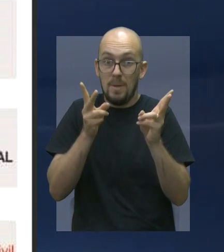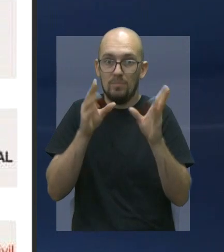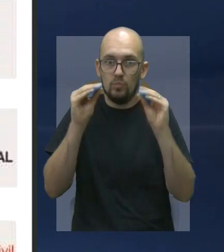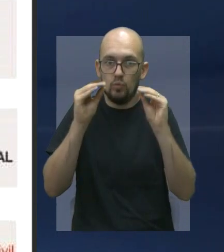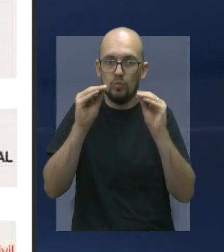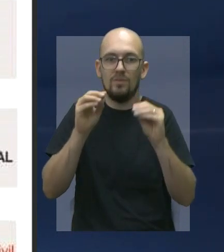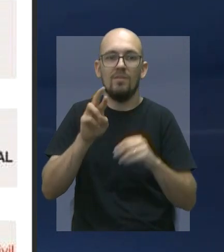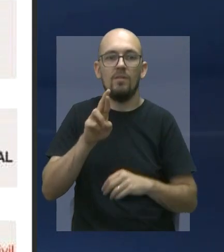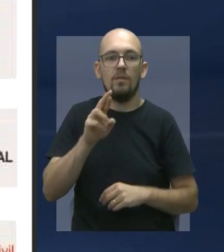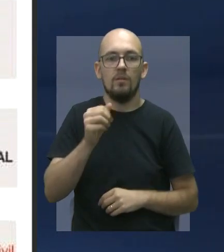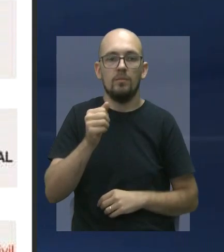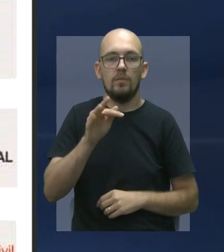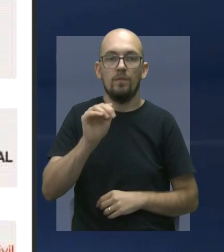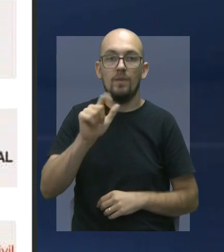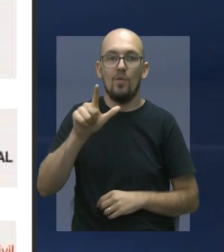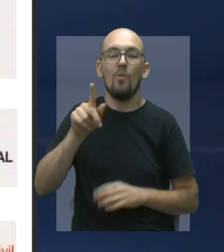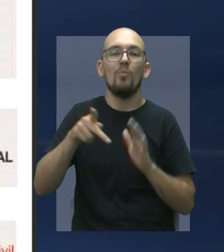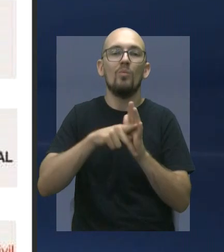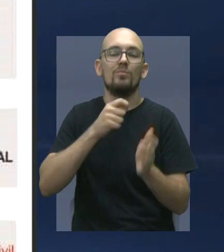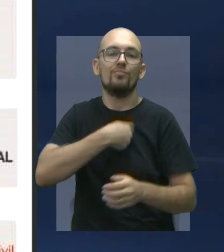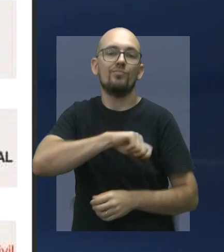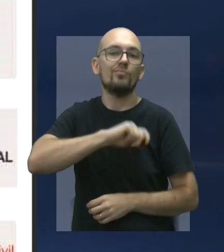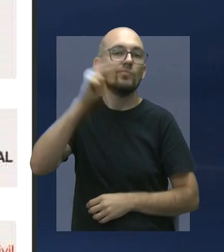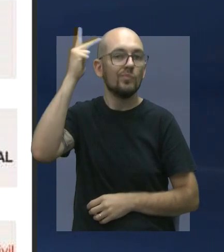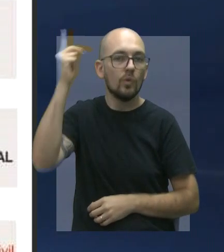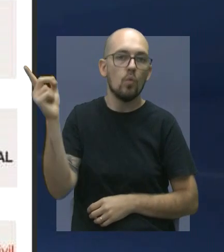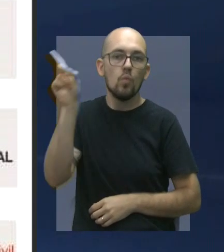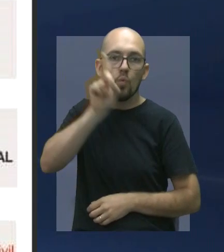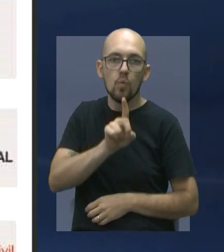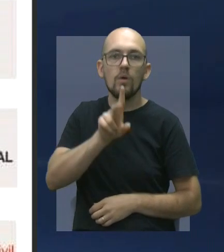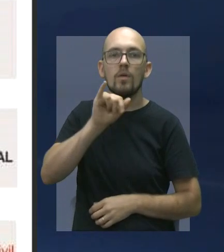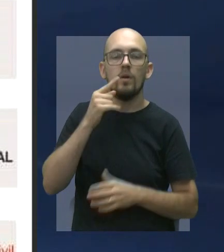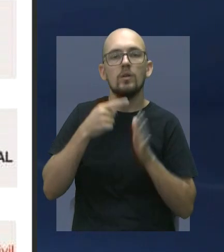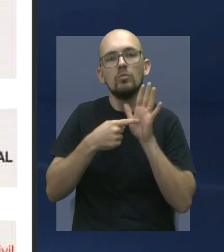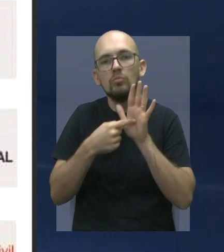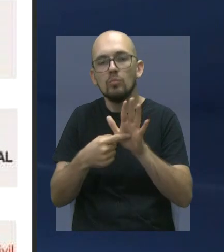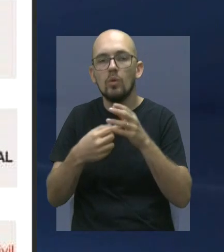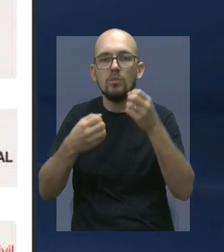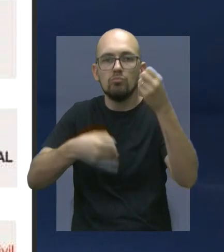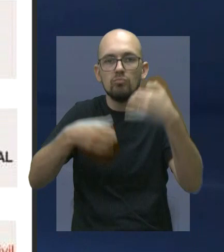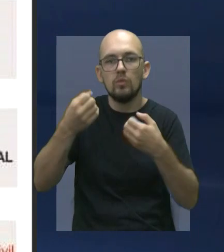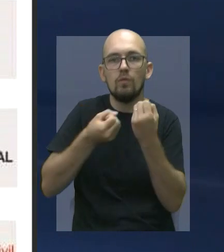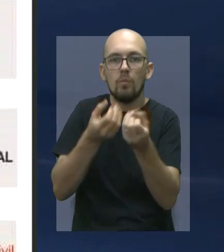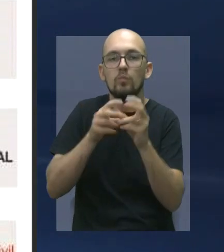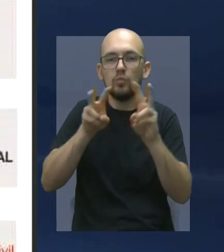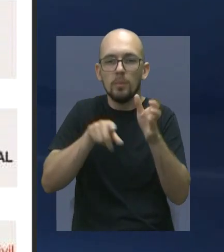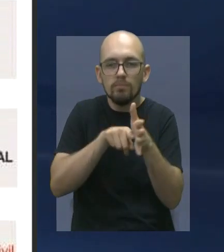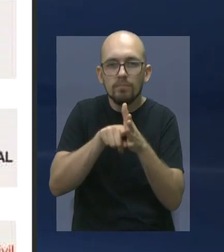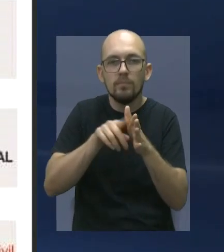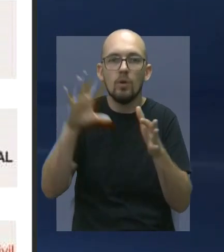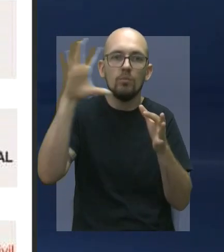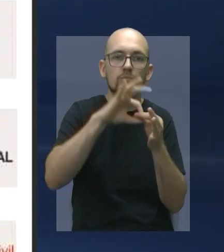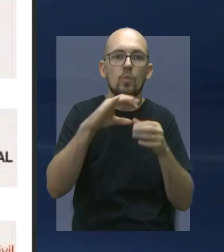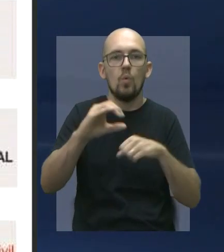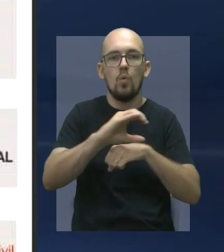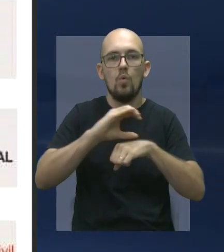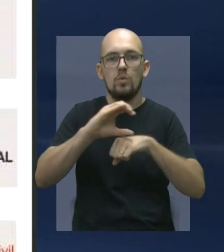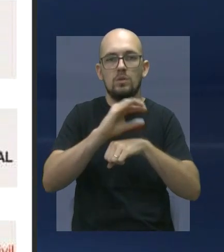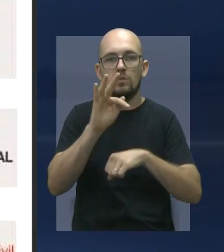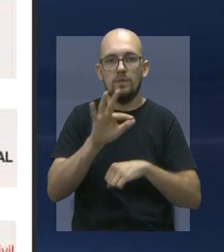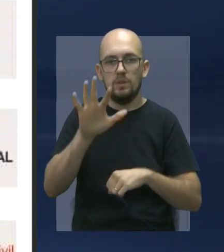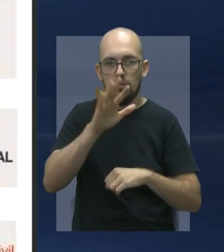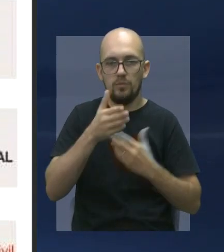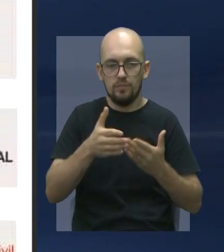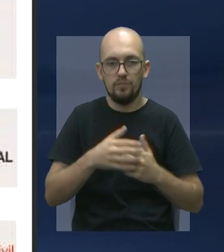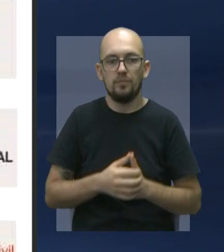é delegado de polícia em São Paulo, vai falar sobre inquérito à luz da Constituição Federal. Já no dia 1º, o